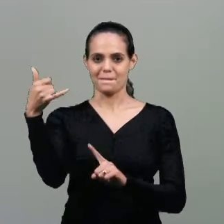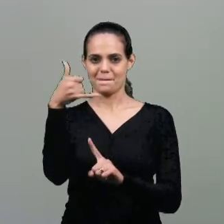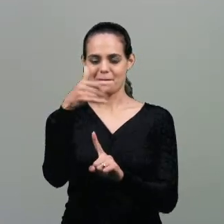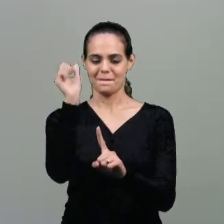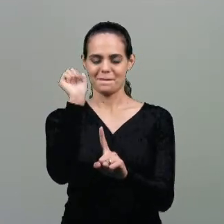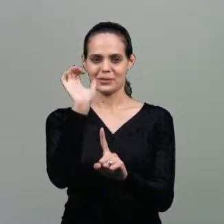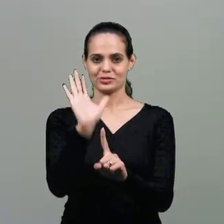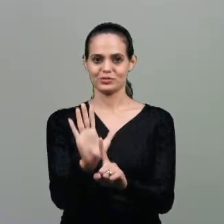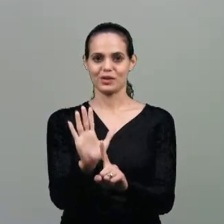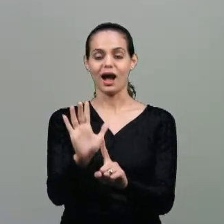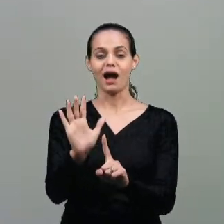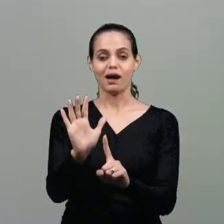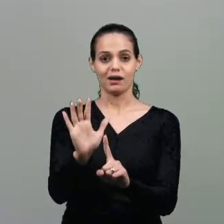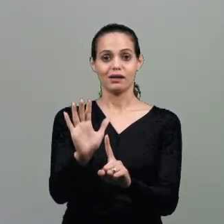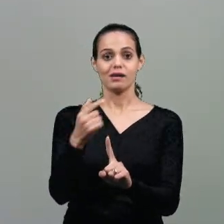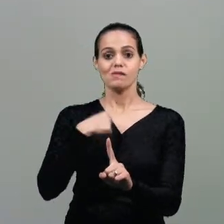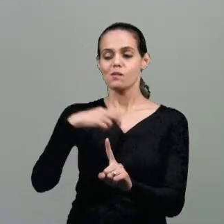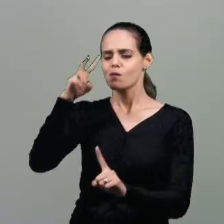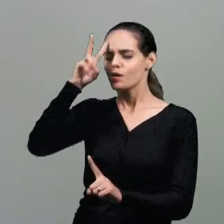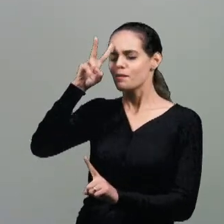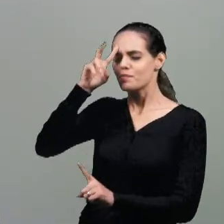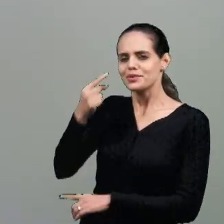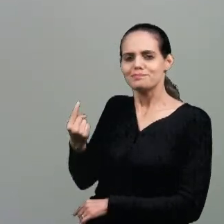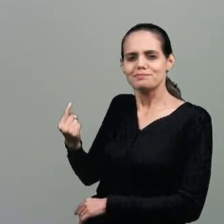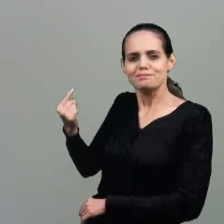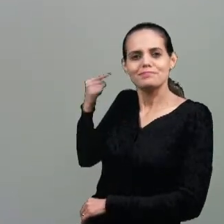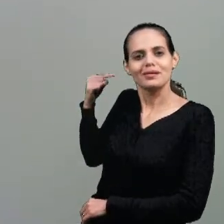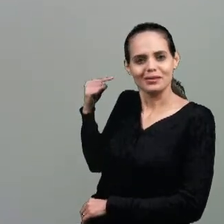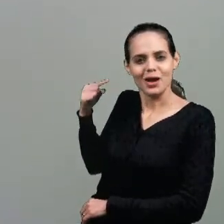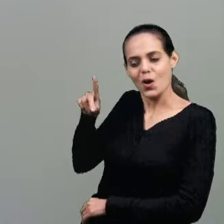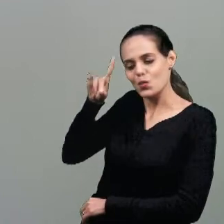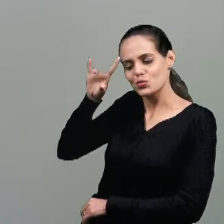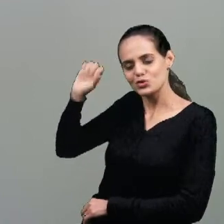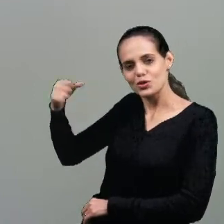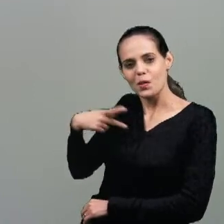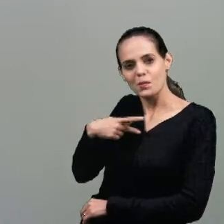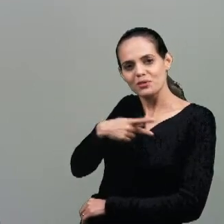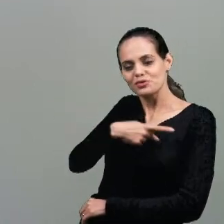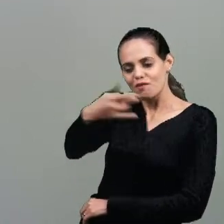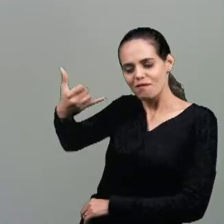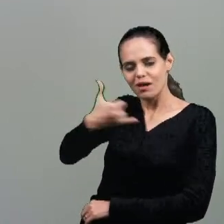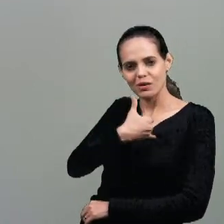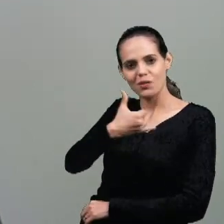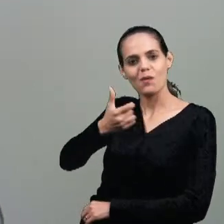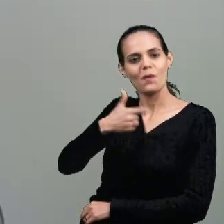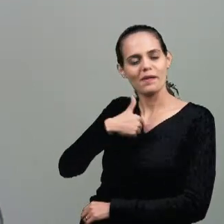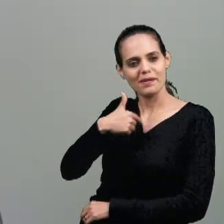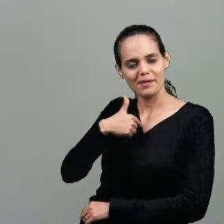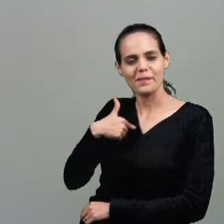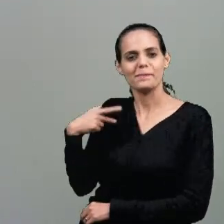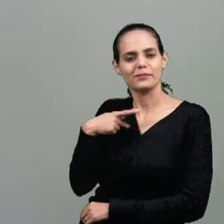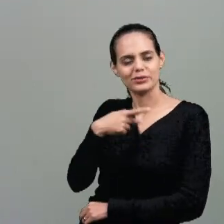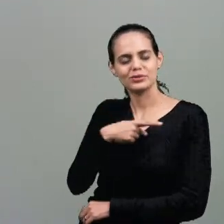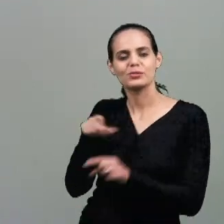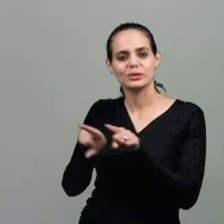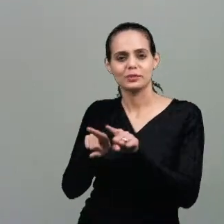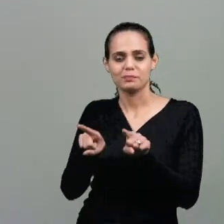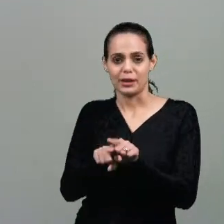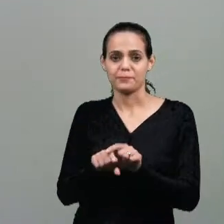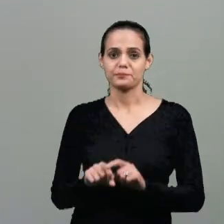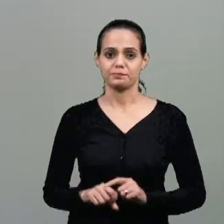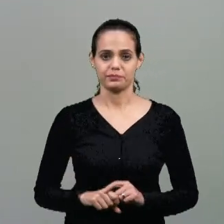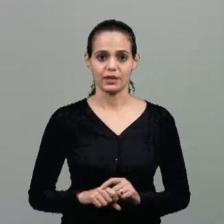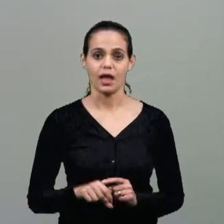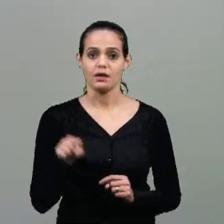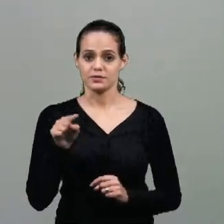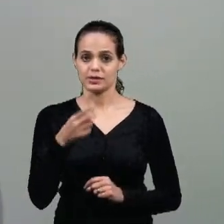dizer, o pastor, ele é, como você falou, é um ser humano limitado, com problemas. Aliás, eu já